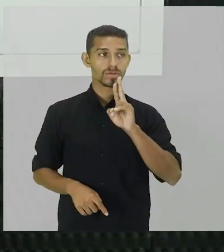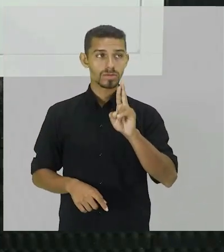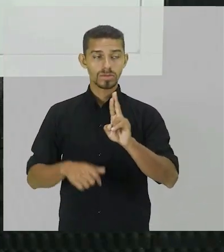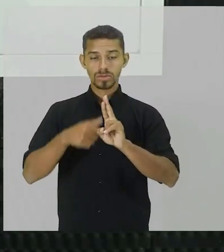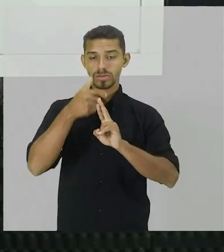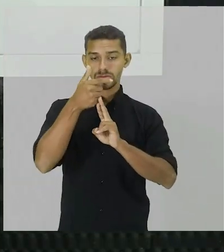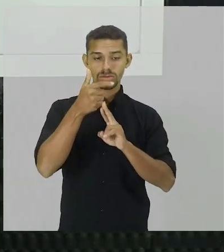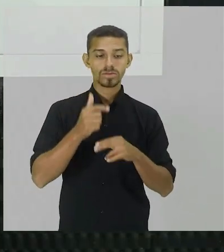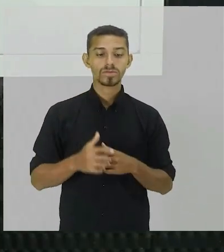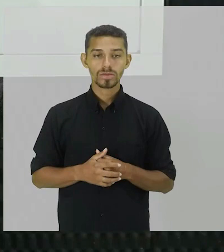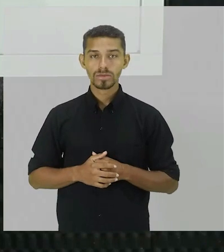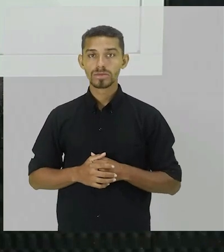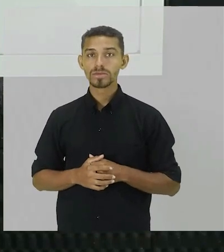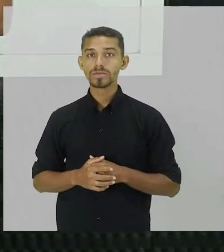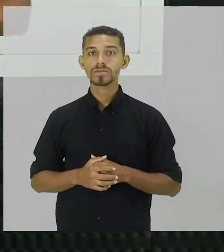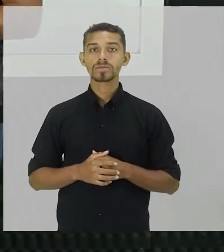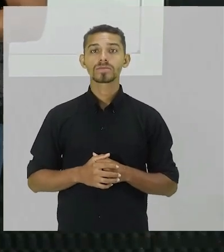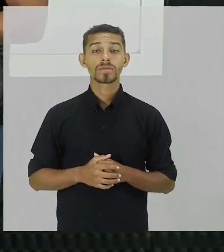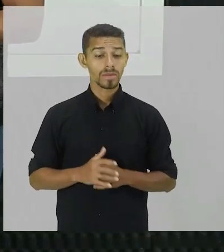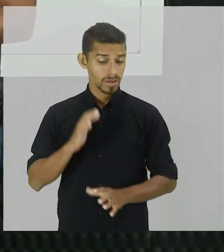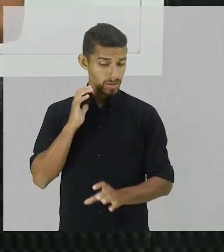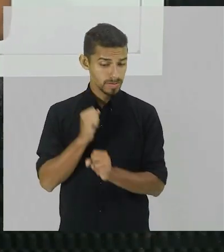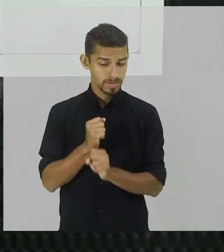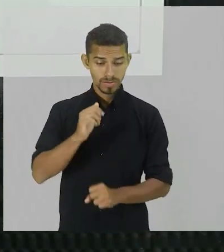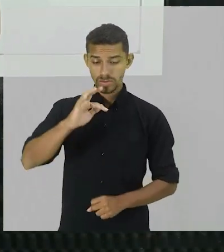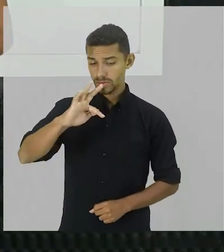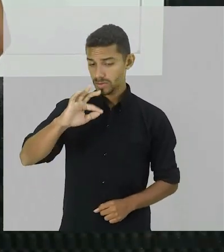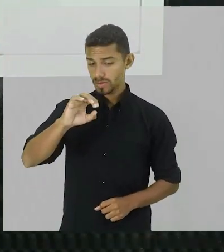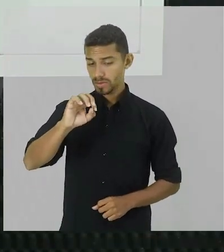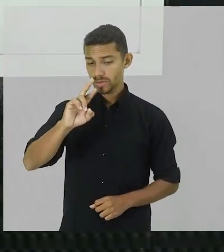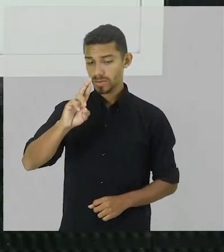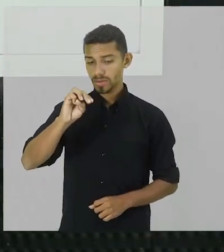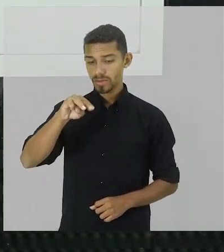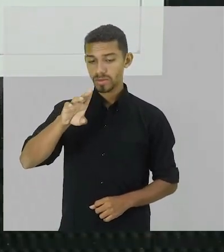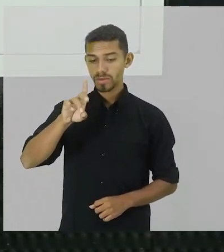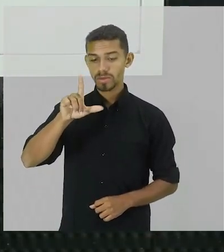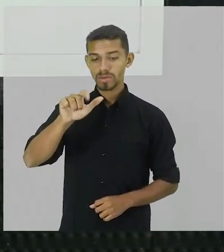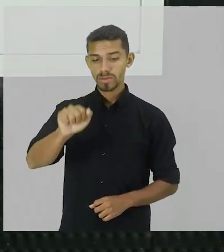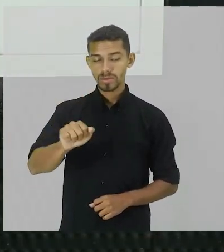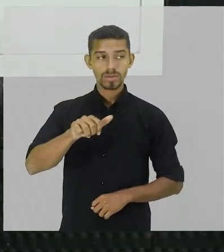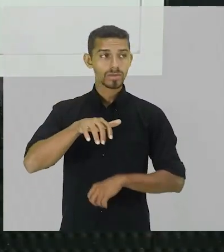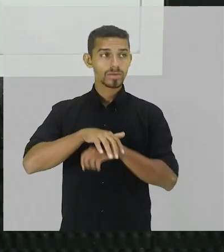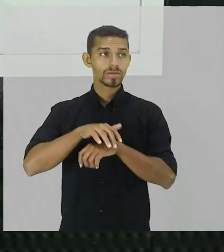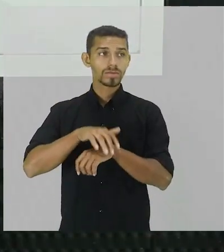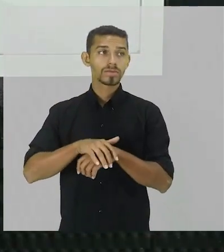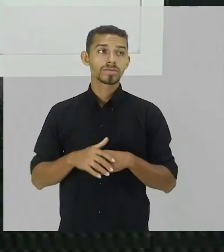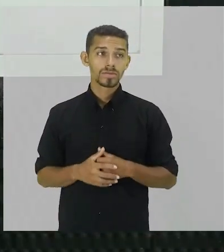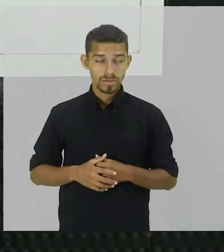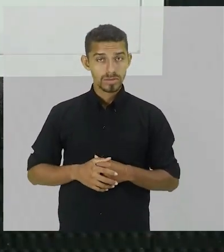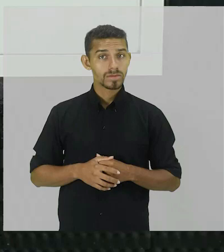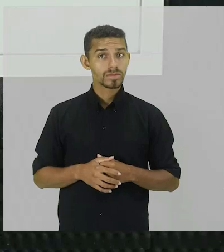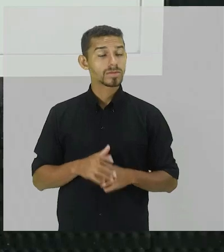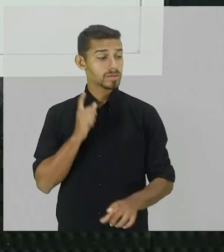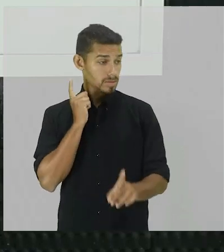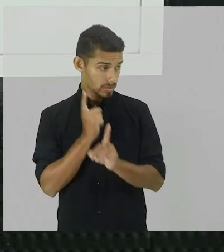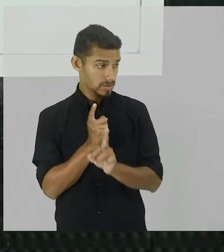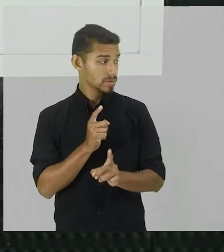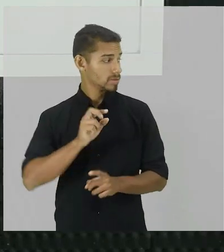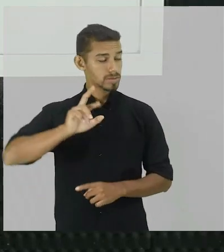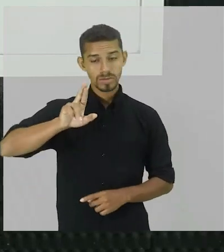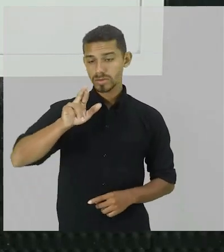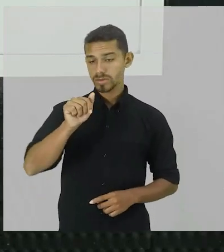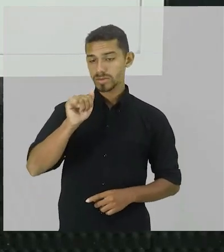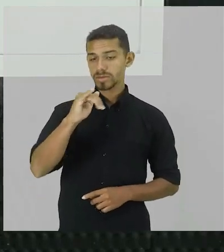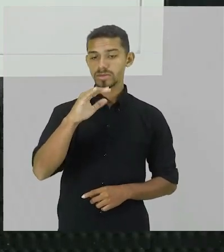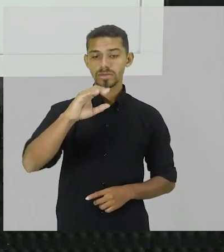com essa fórmula da área da base, que é um círculo, eu consigo encontrar esse raio. Encontrando o raio, eu